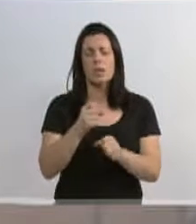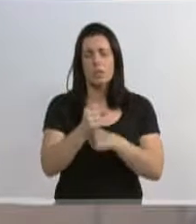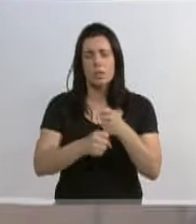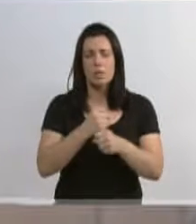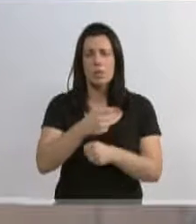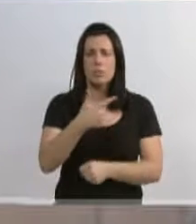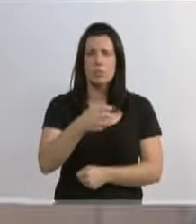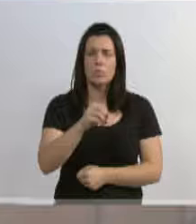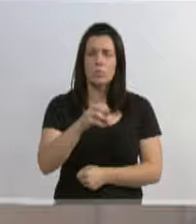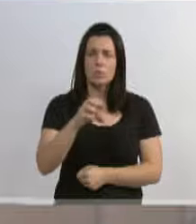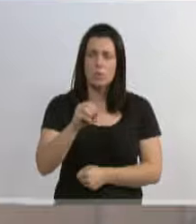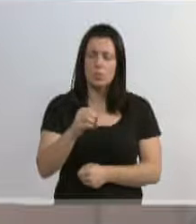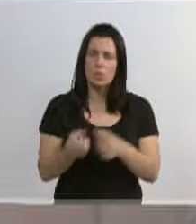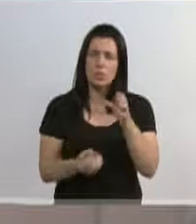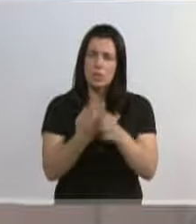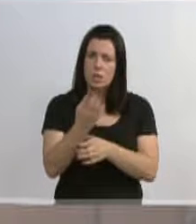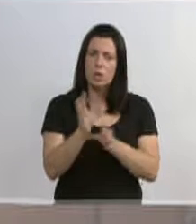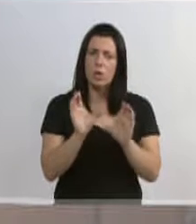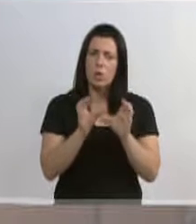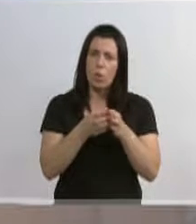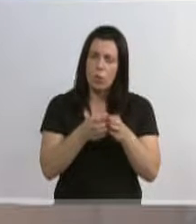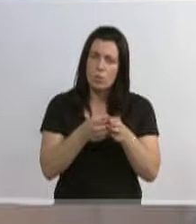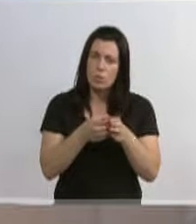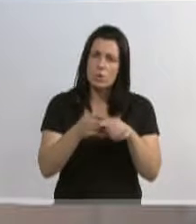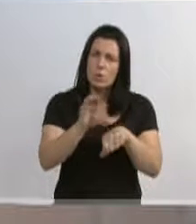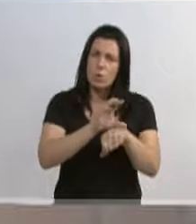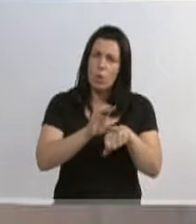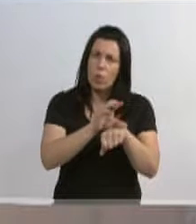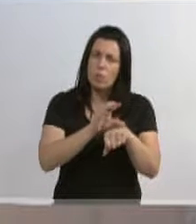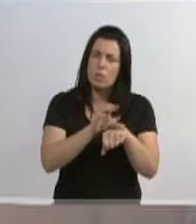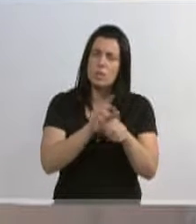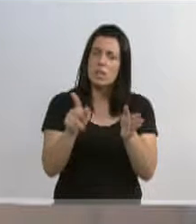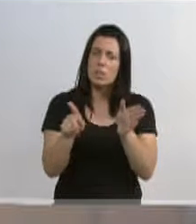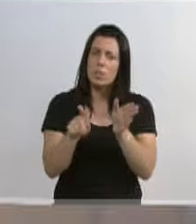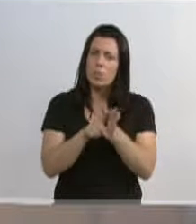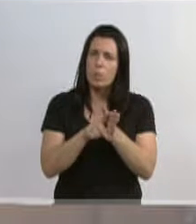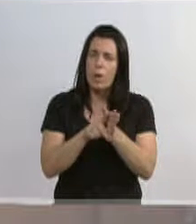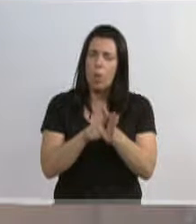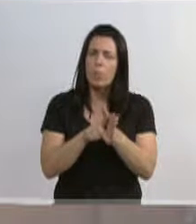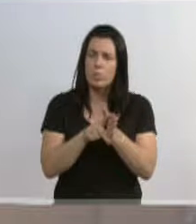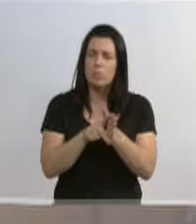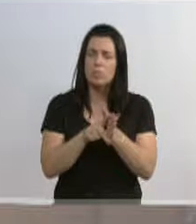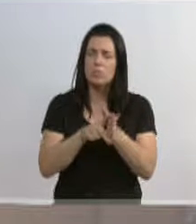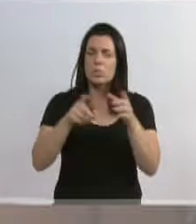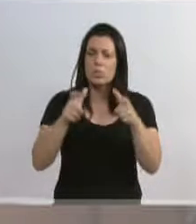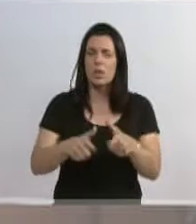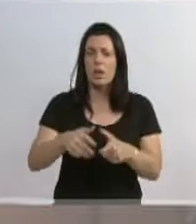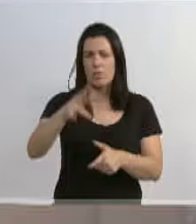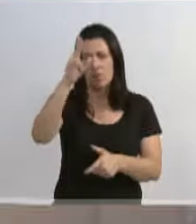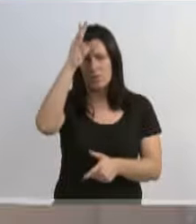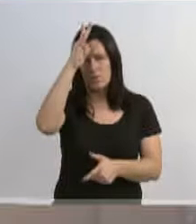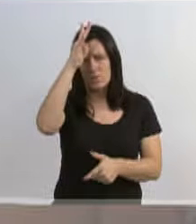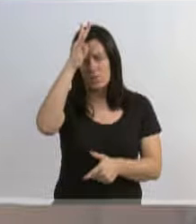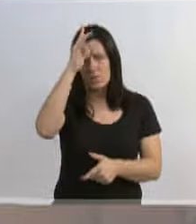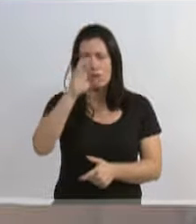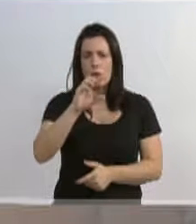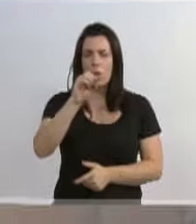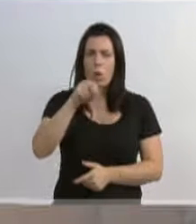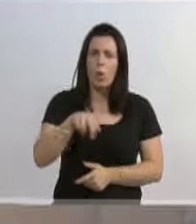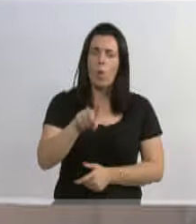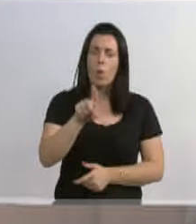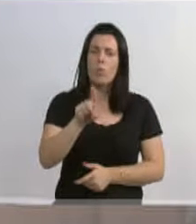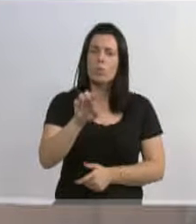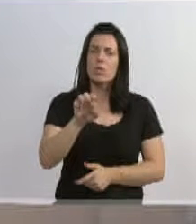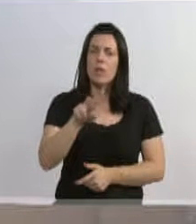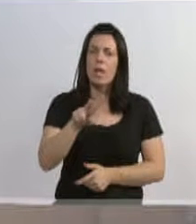de Desenvolvimento do Distrito da Vila Itopava, que é o CONDEV, e